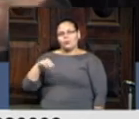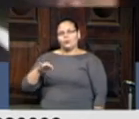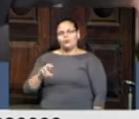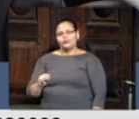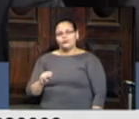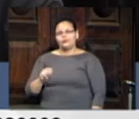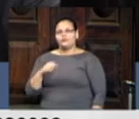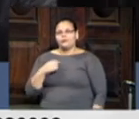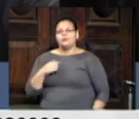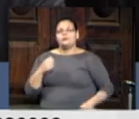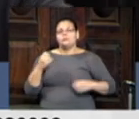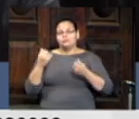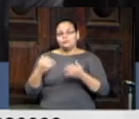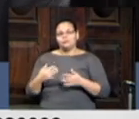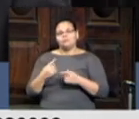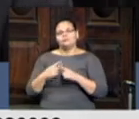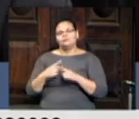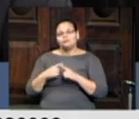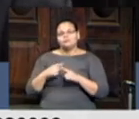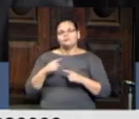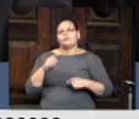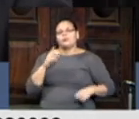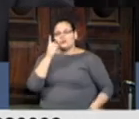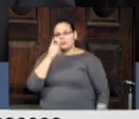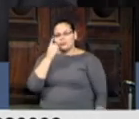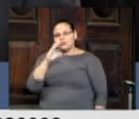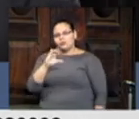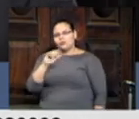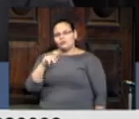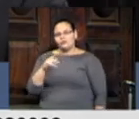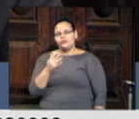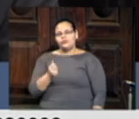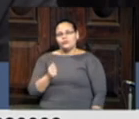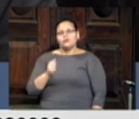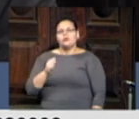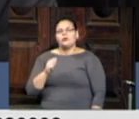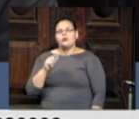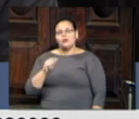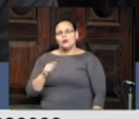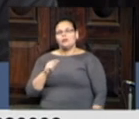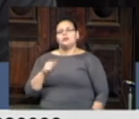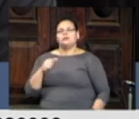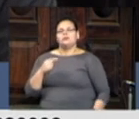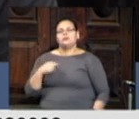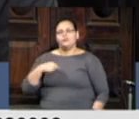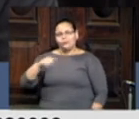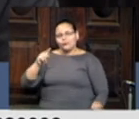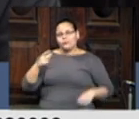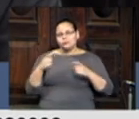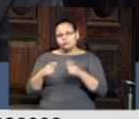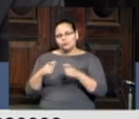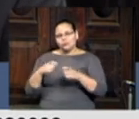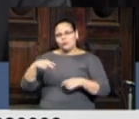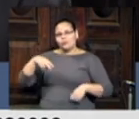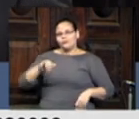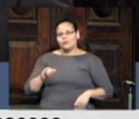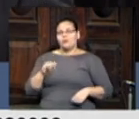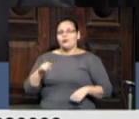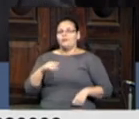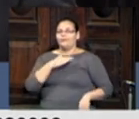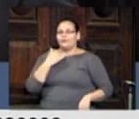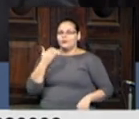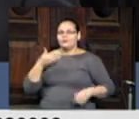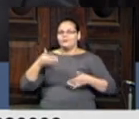da deputada Cidinha Campos, que estava até há 3 minutos atrás. Ela foi a Nova Iguaçu, no cemitério, porque